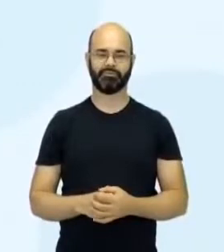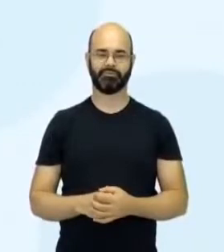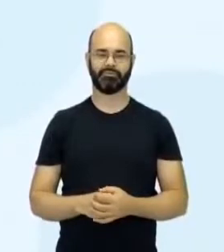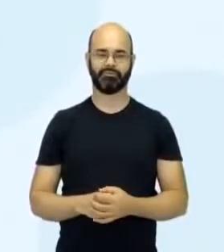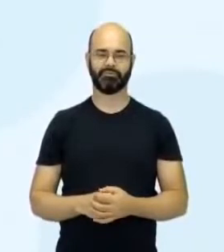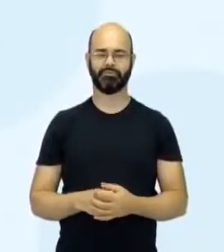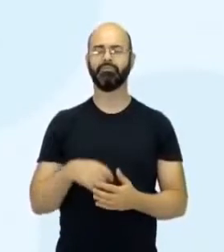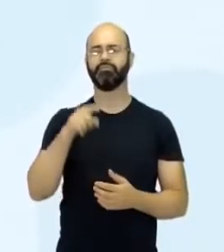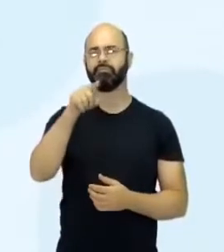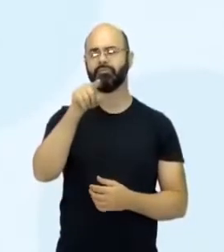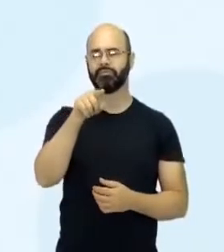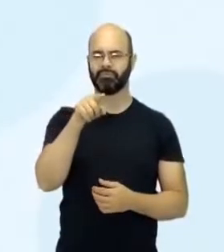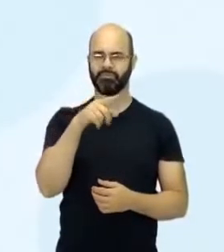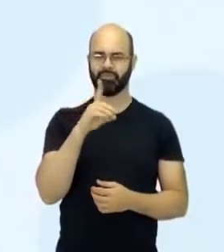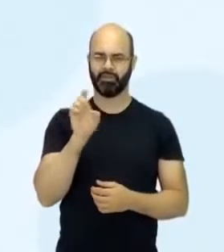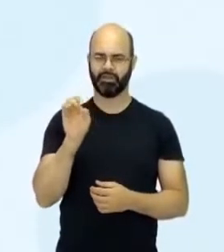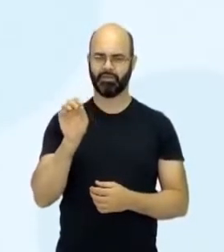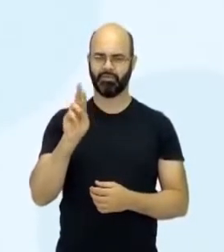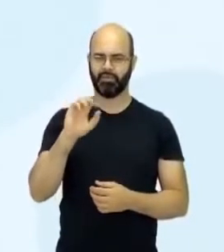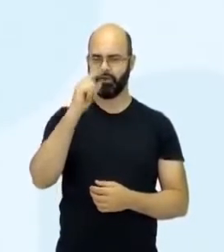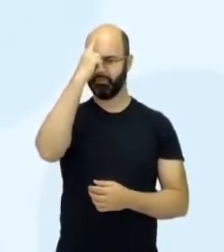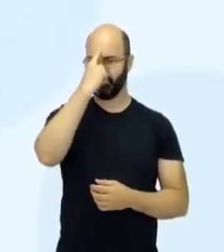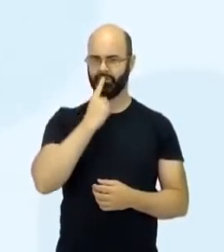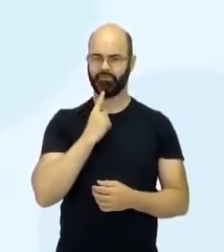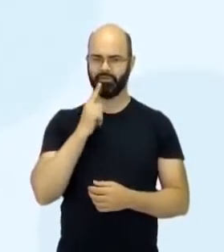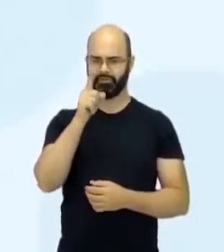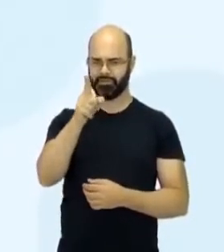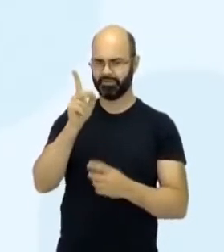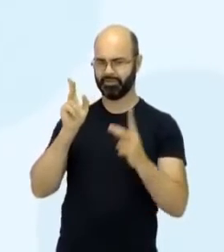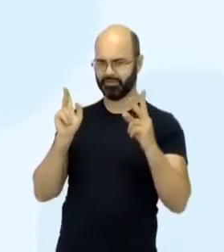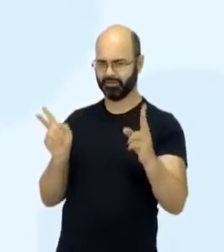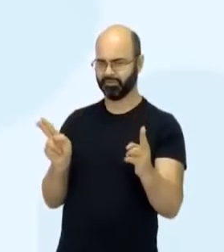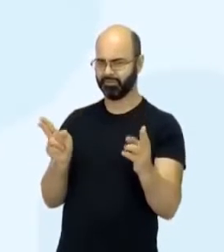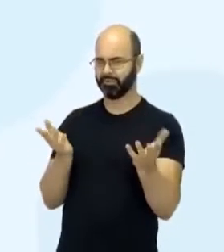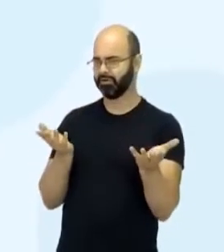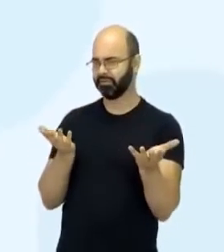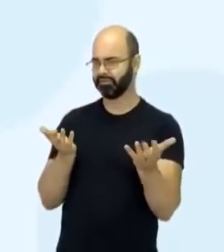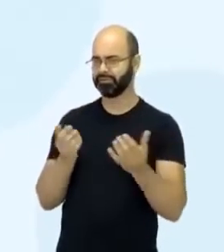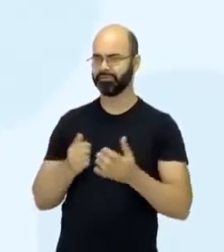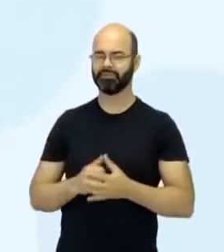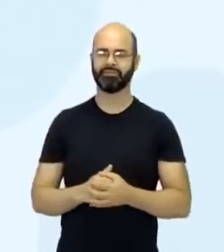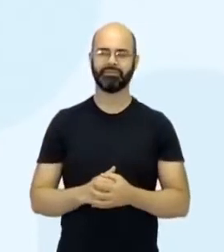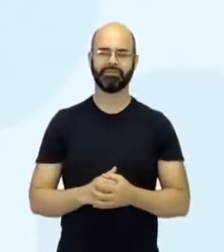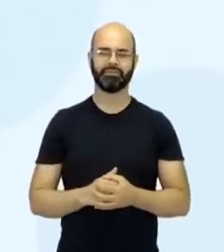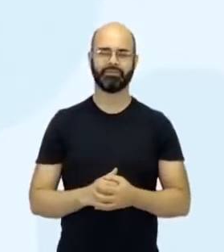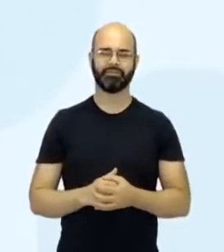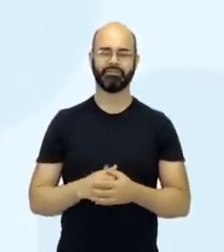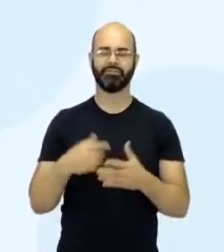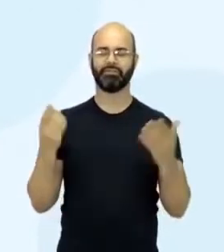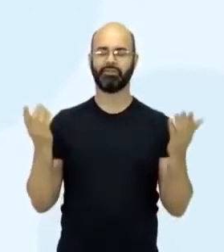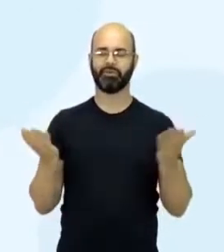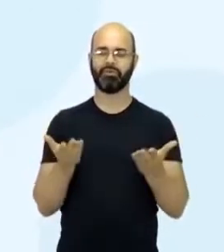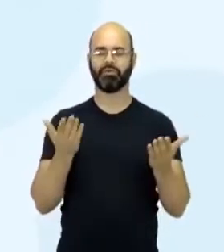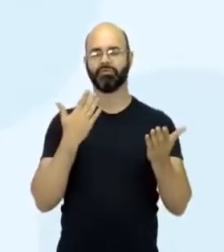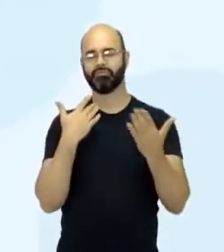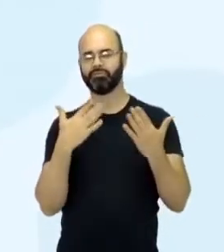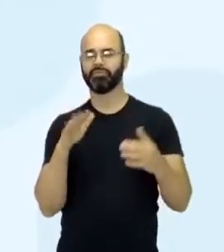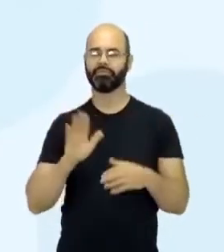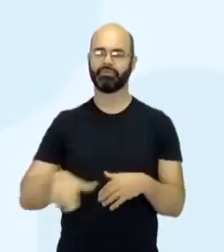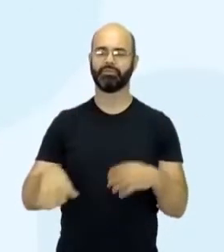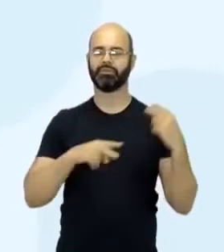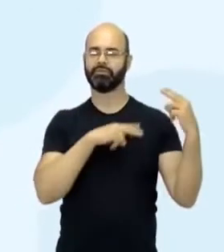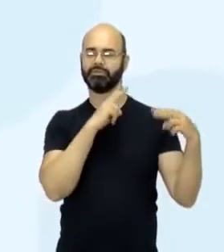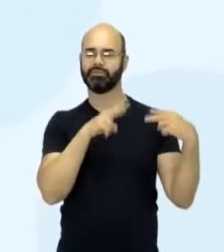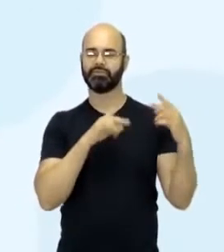Identificou-se com o perfil da Débora? No post de hoje, iremos discutir crianças e adolescentes nas redes sociais e o que os